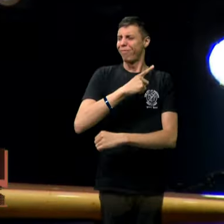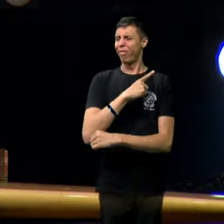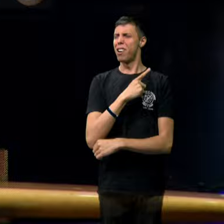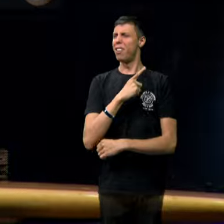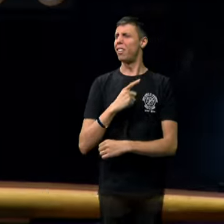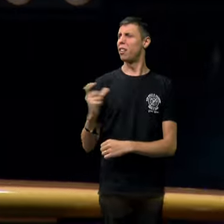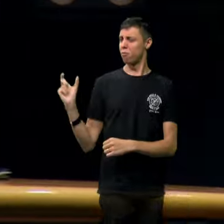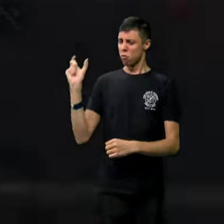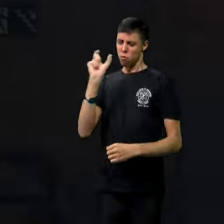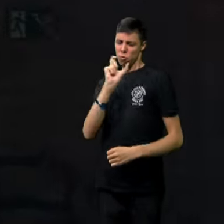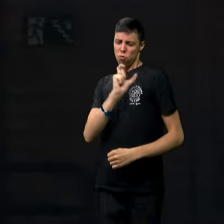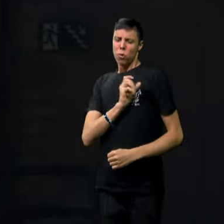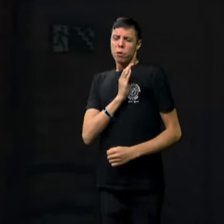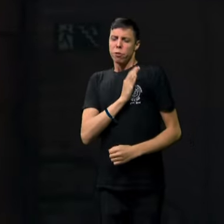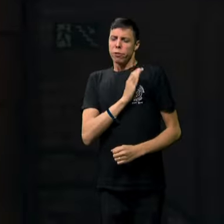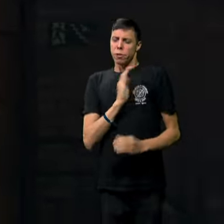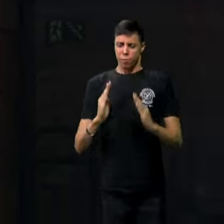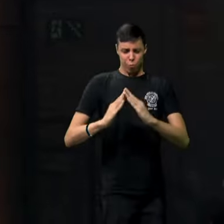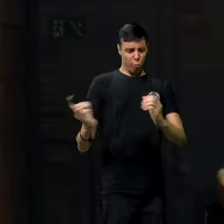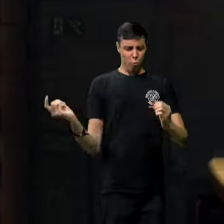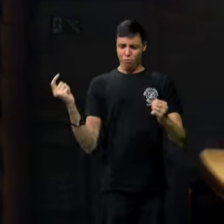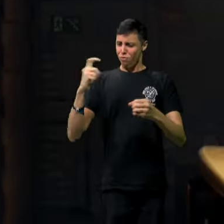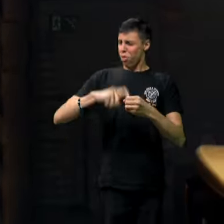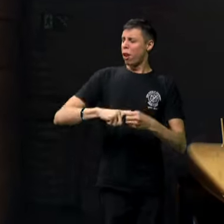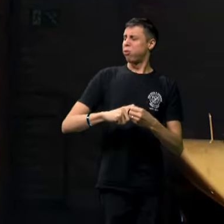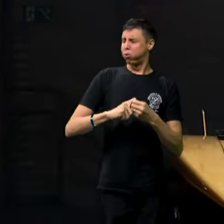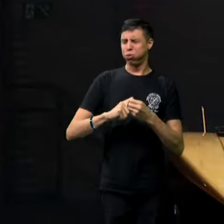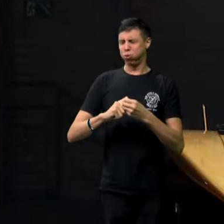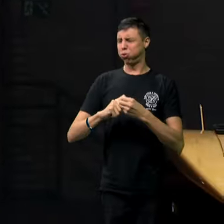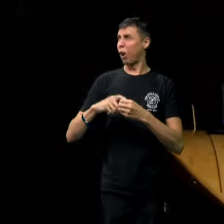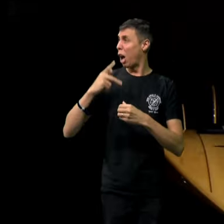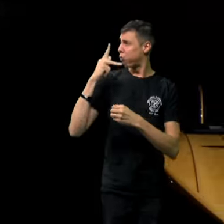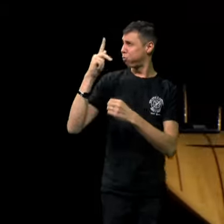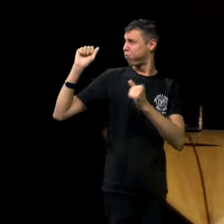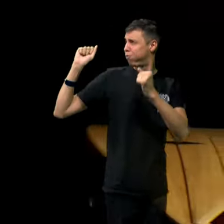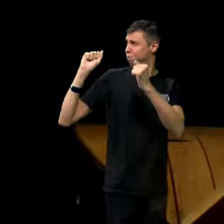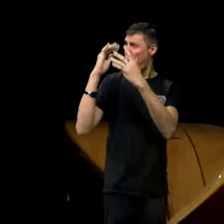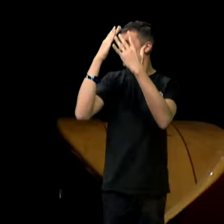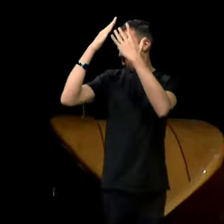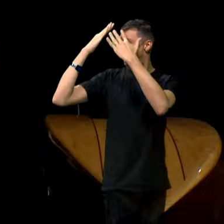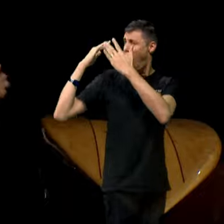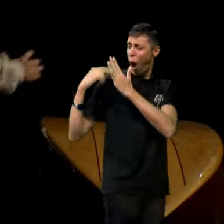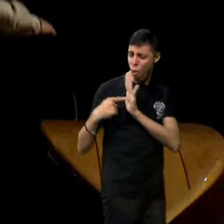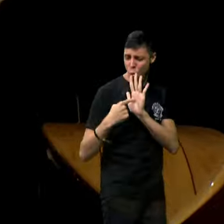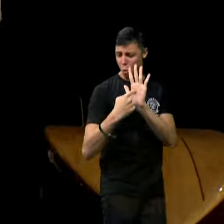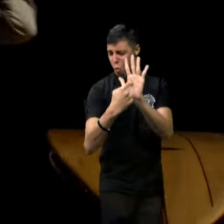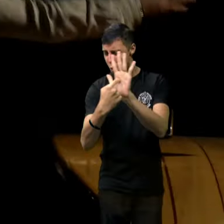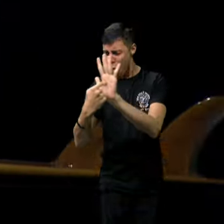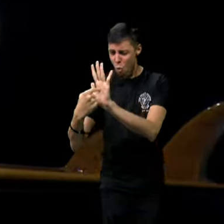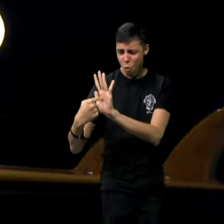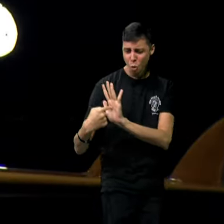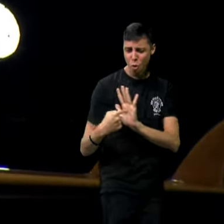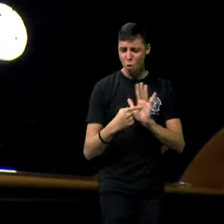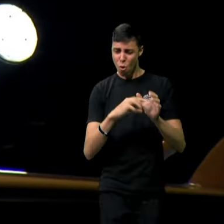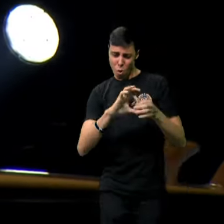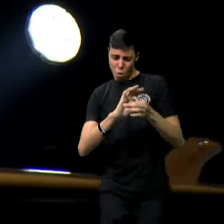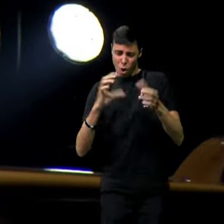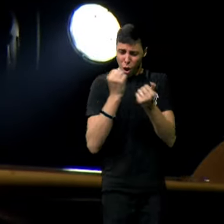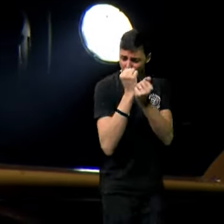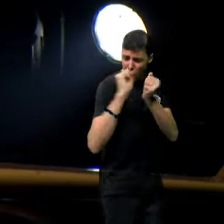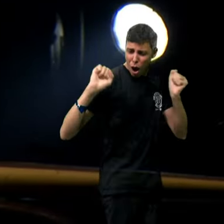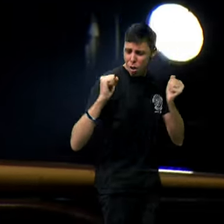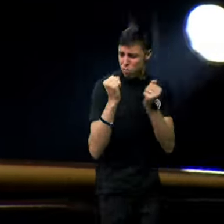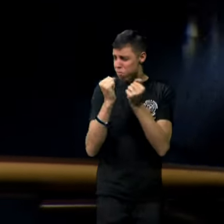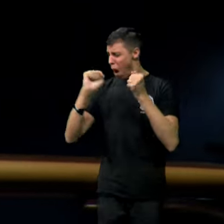Deus, vem nesse lugar, meu Deus, vem nesse lugar, manifestar a tua glória, o teu poder, a tua unção, quebrando cadeias,